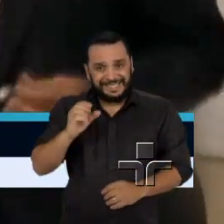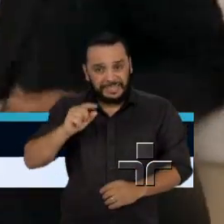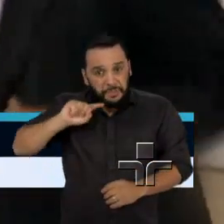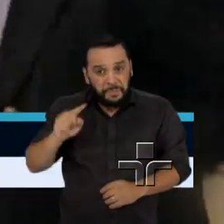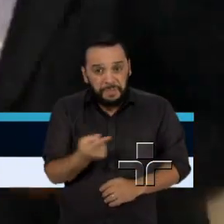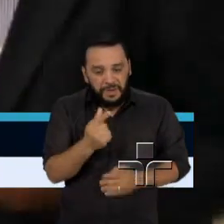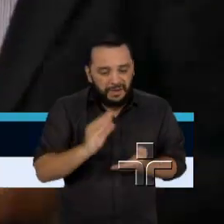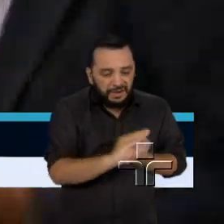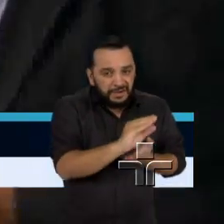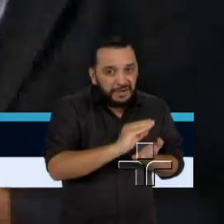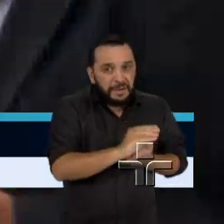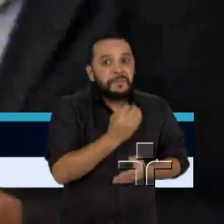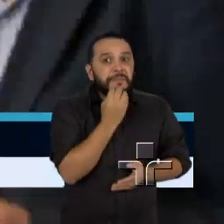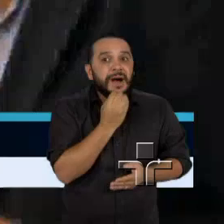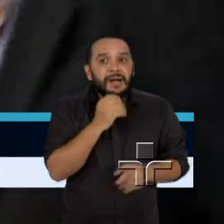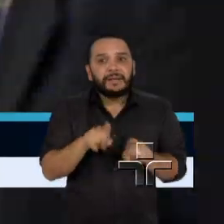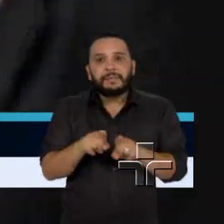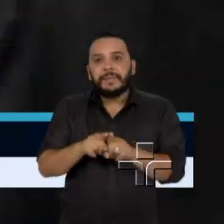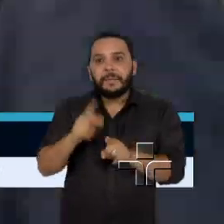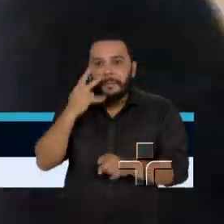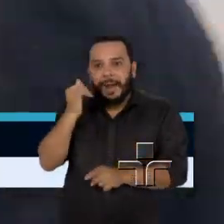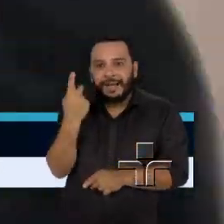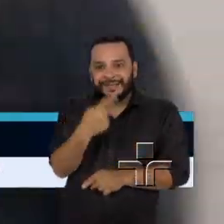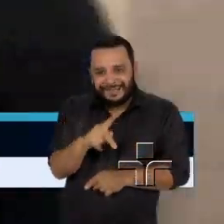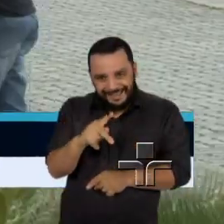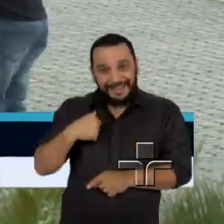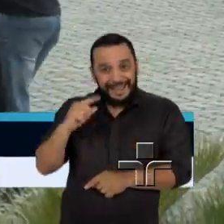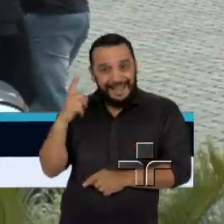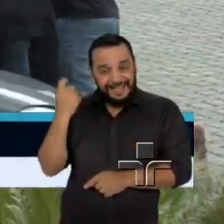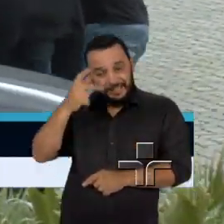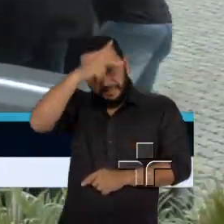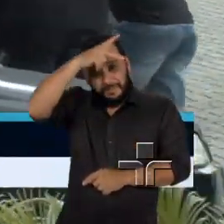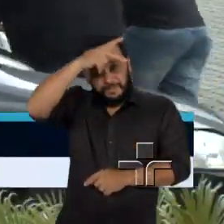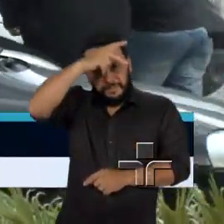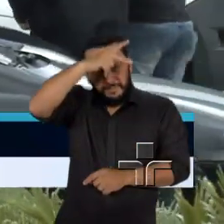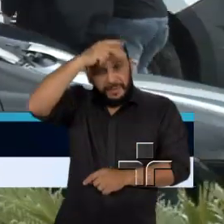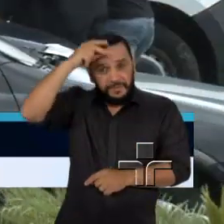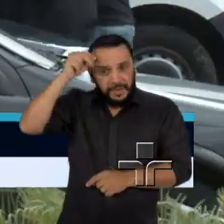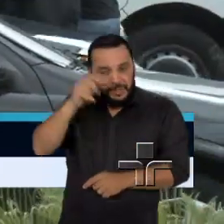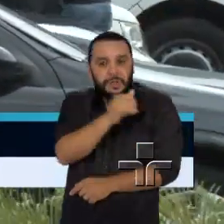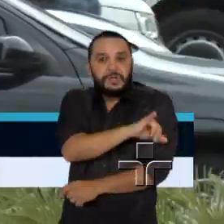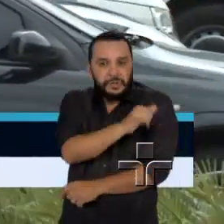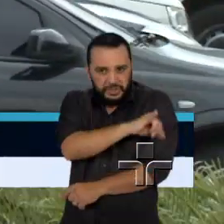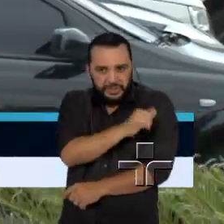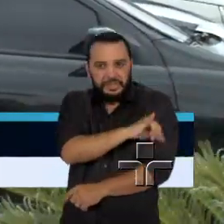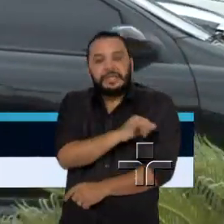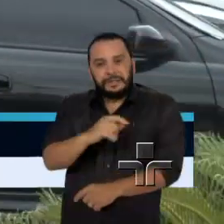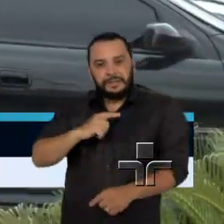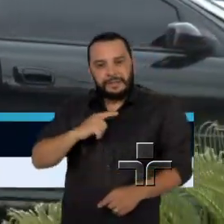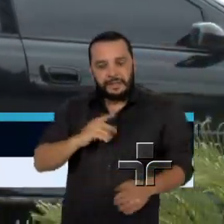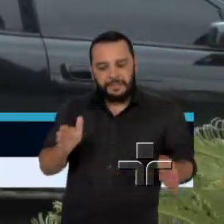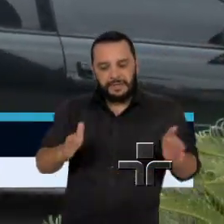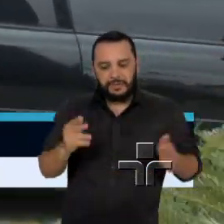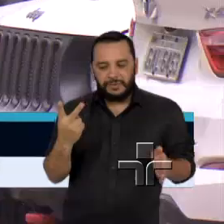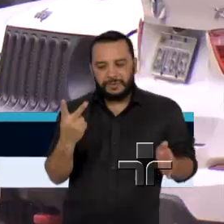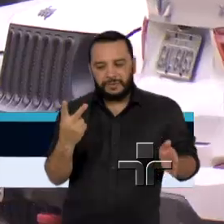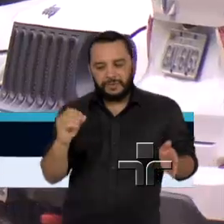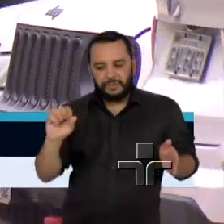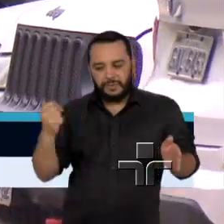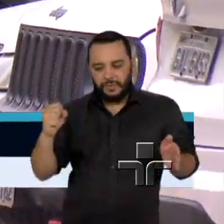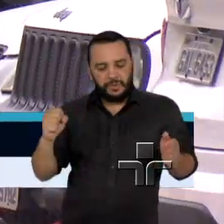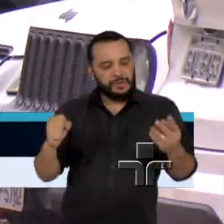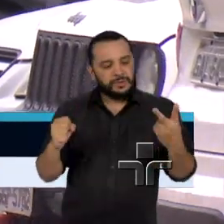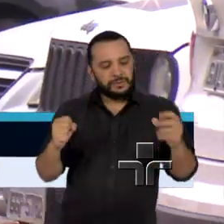dele, o vereador César Maia, ex-prefeito do Rio de Janeiro, por meio de Caixa 2 entre 2008 e 2014.